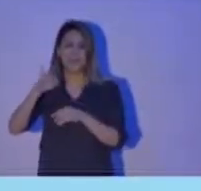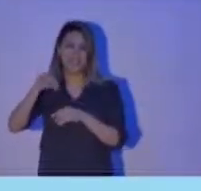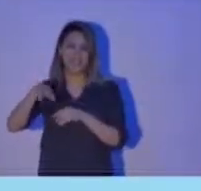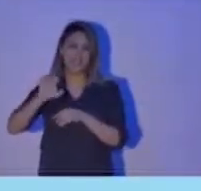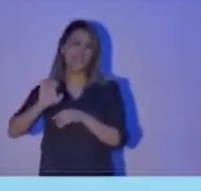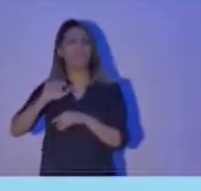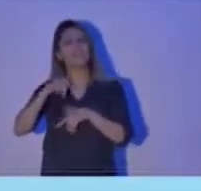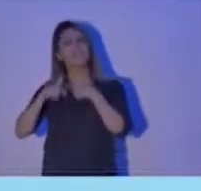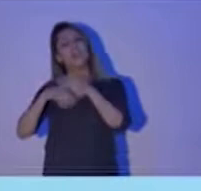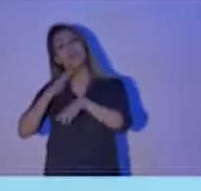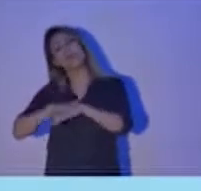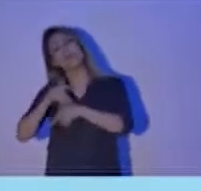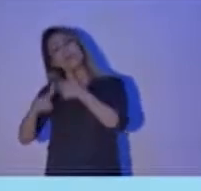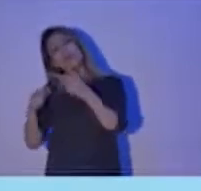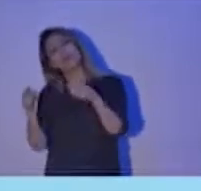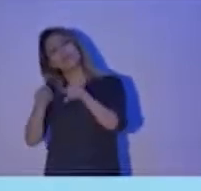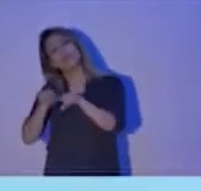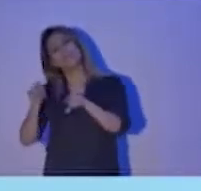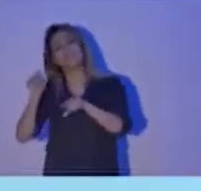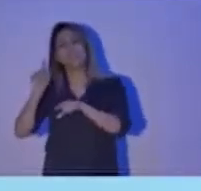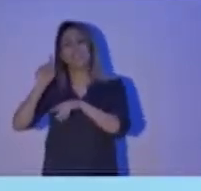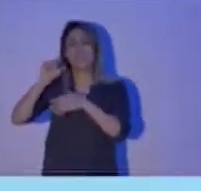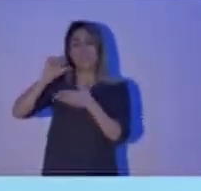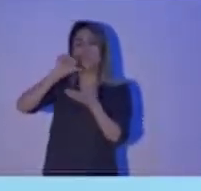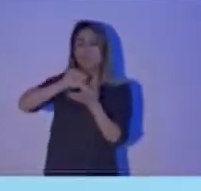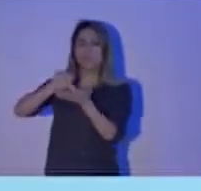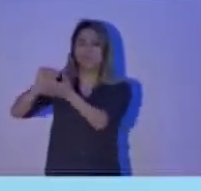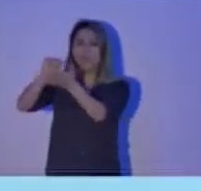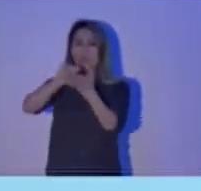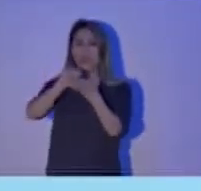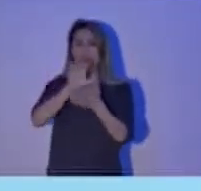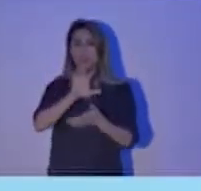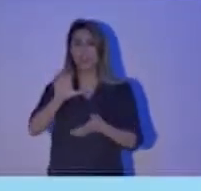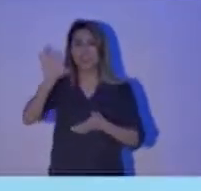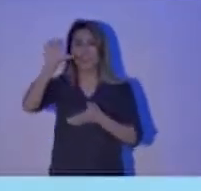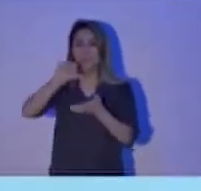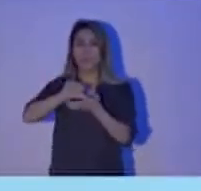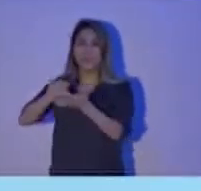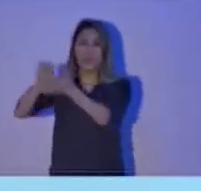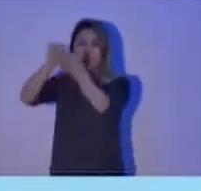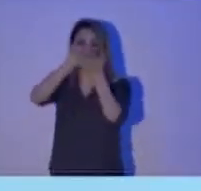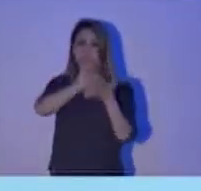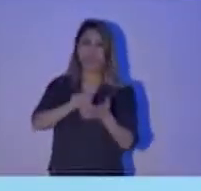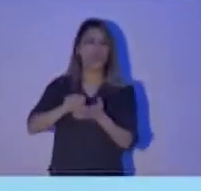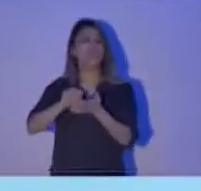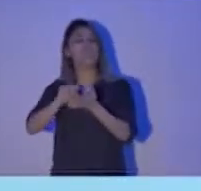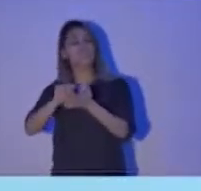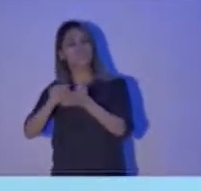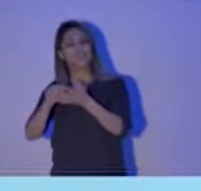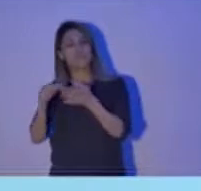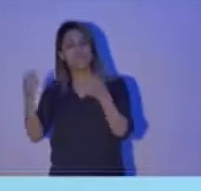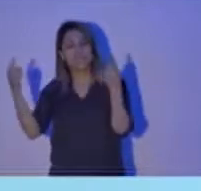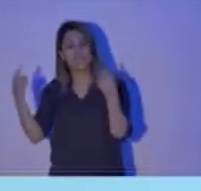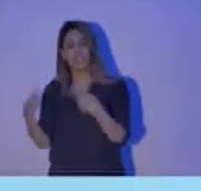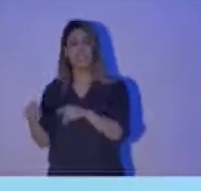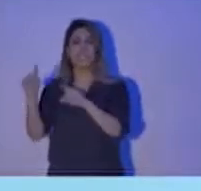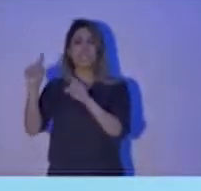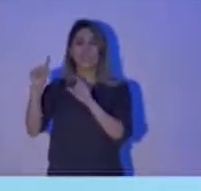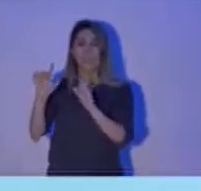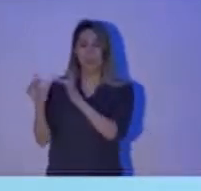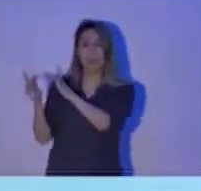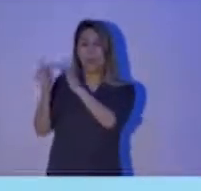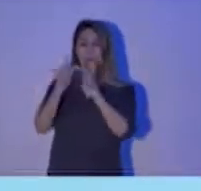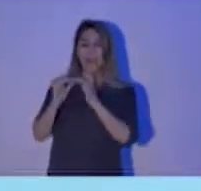Estaduais, estas com seus polos regionais, fazendo um ir e vir de demandas, de desafios. E buscando